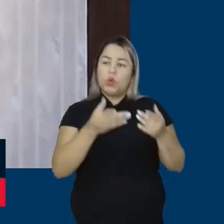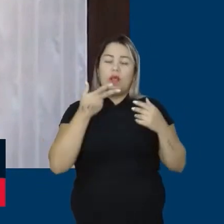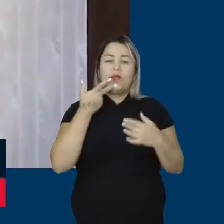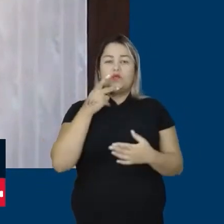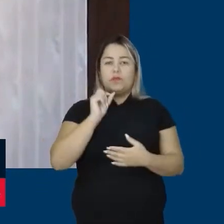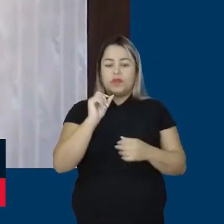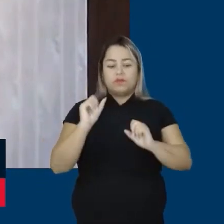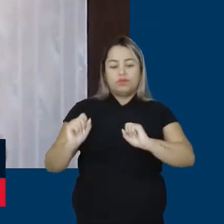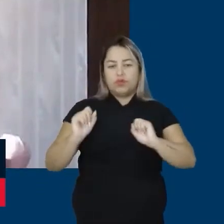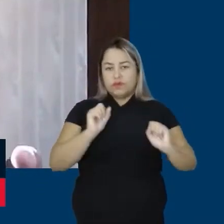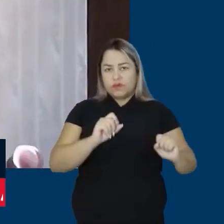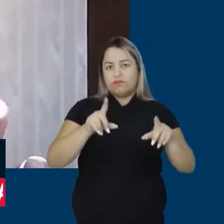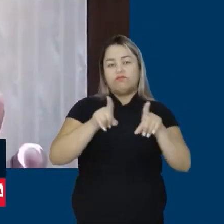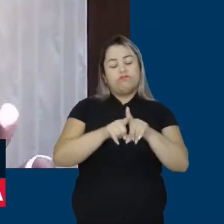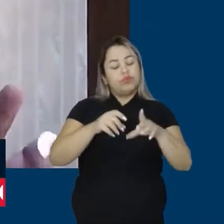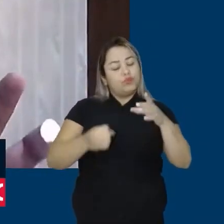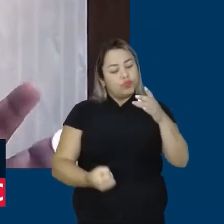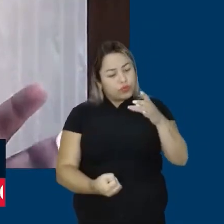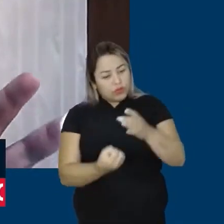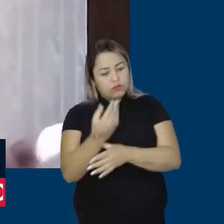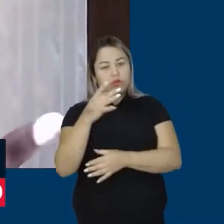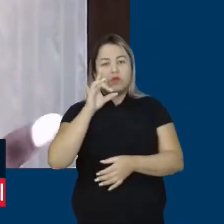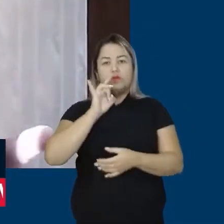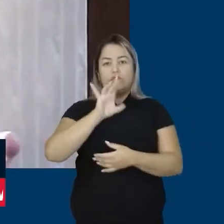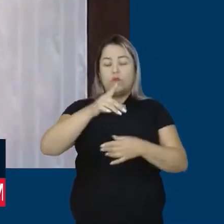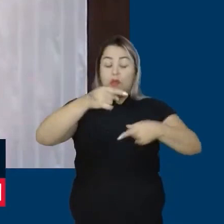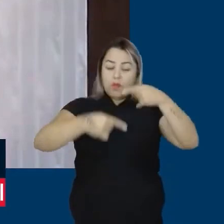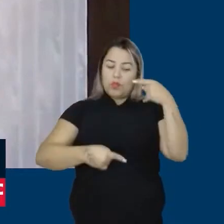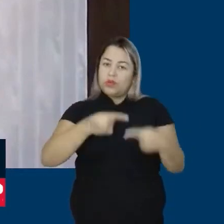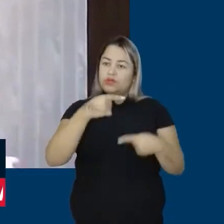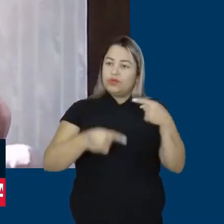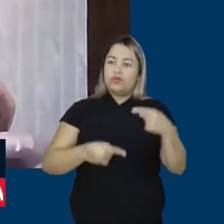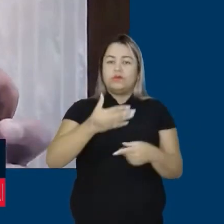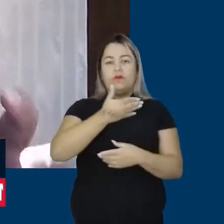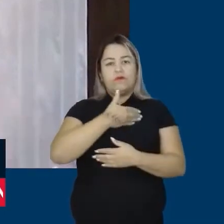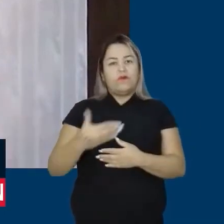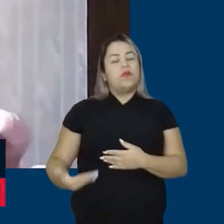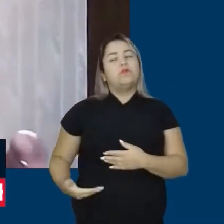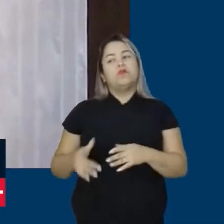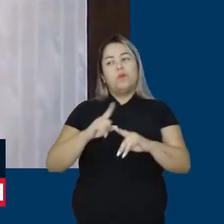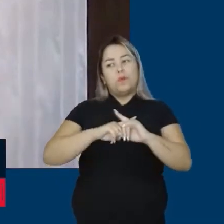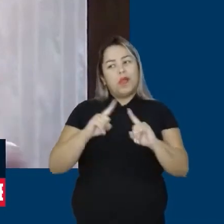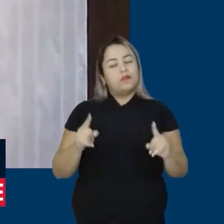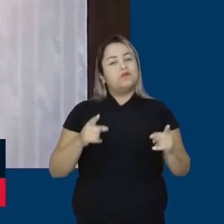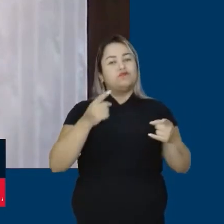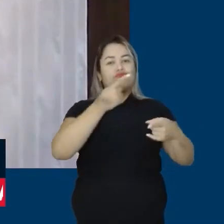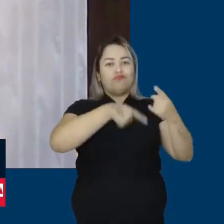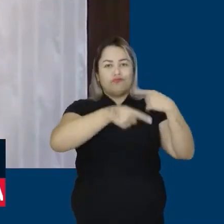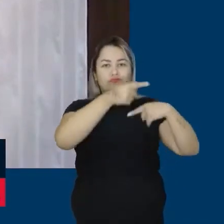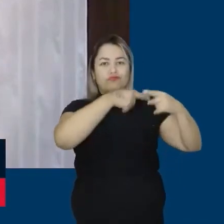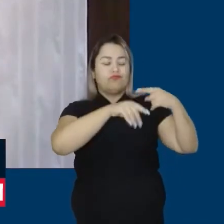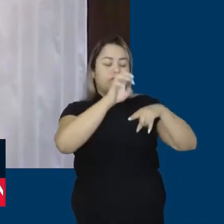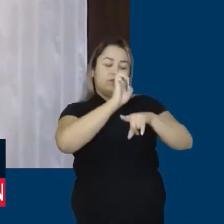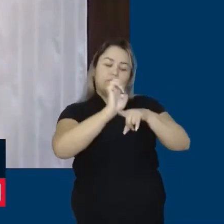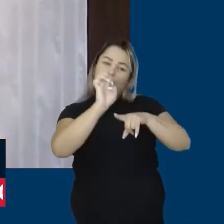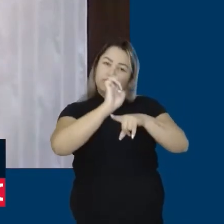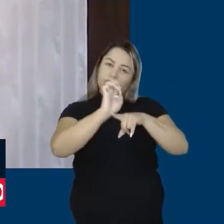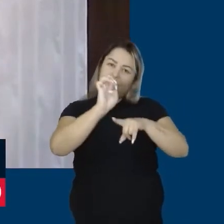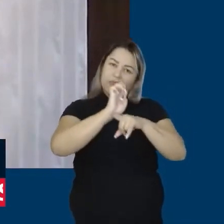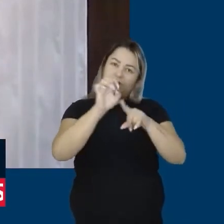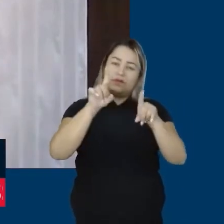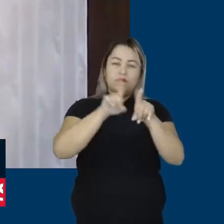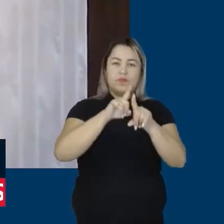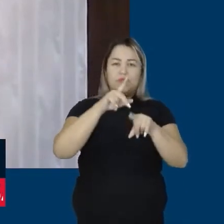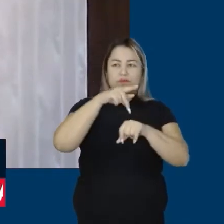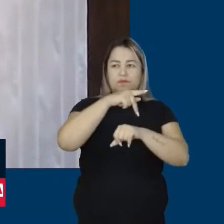nós possamos criar não só uma política de governo, mas construirmos uma política de Estado, considerando que